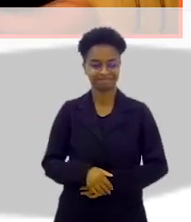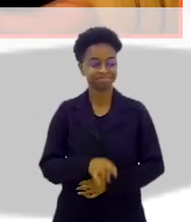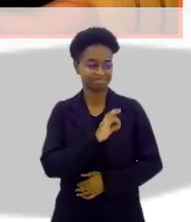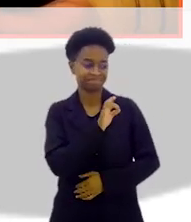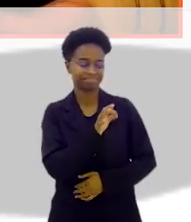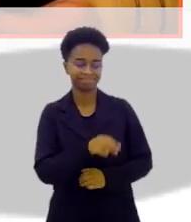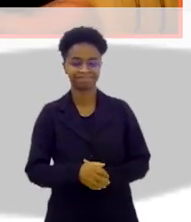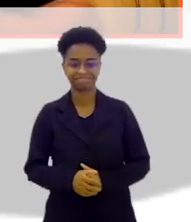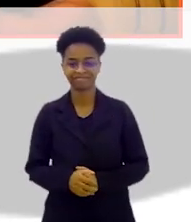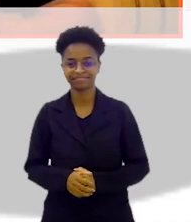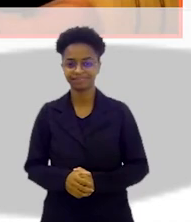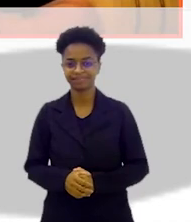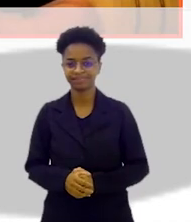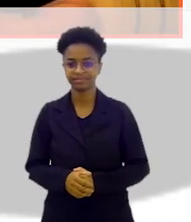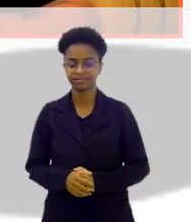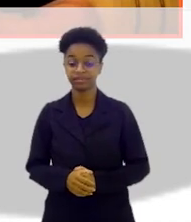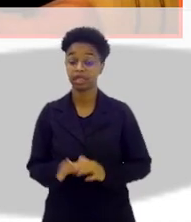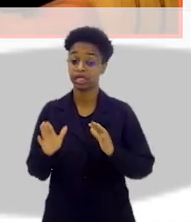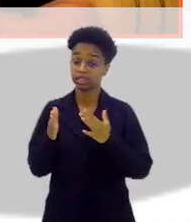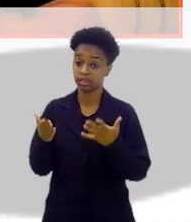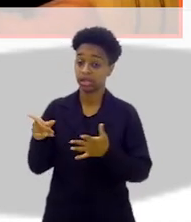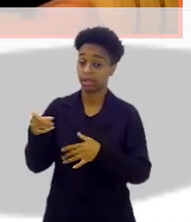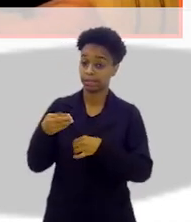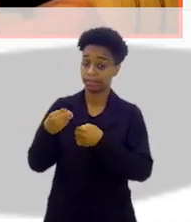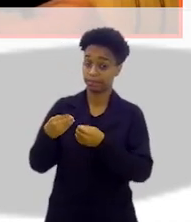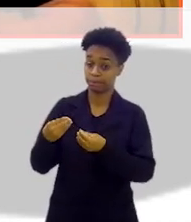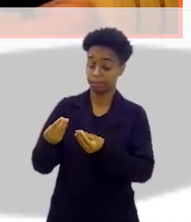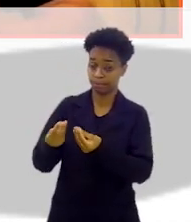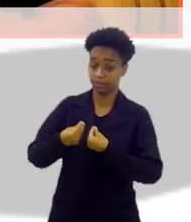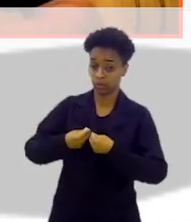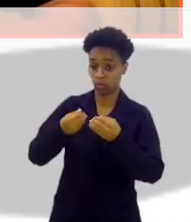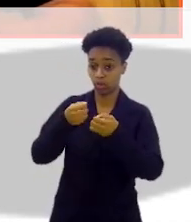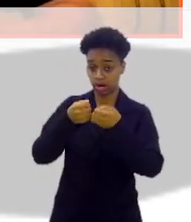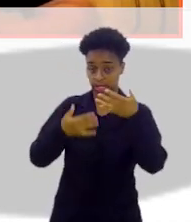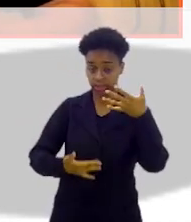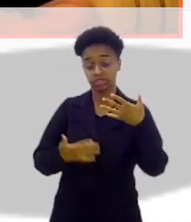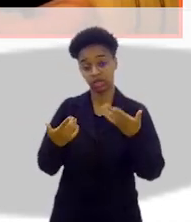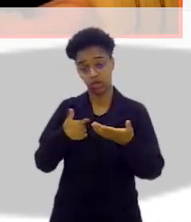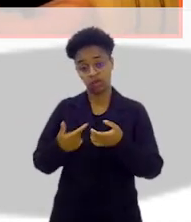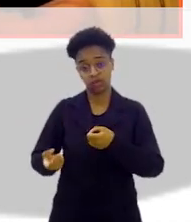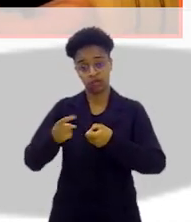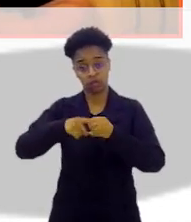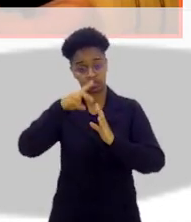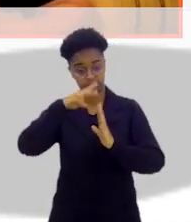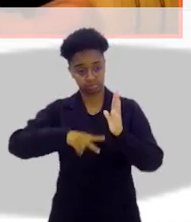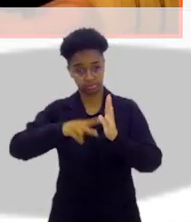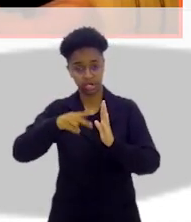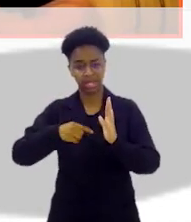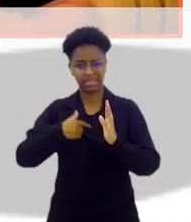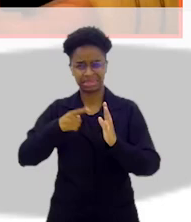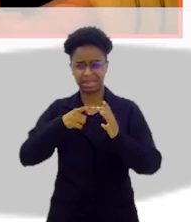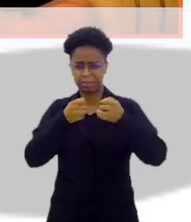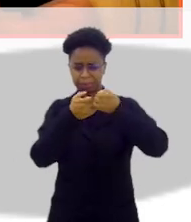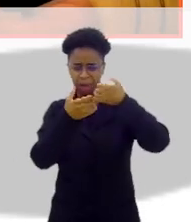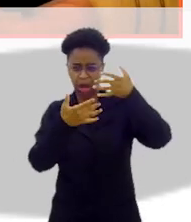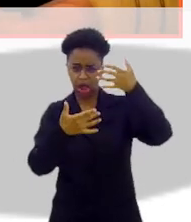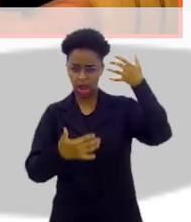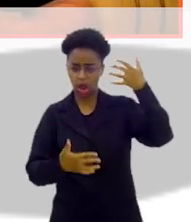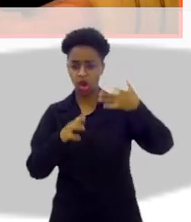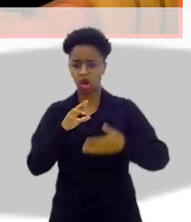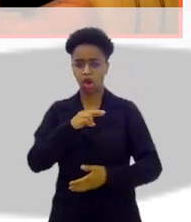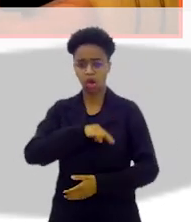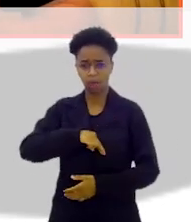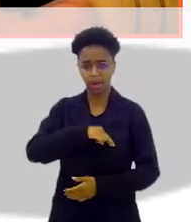Porque, exatamente, exatamente. Então ela me passou essa lista, e então voltando a ela, eu estou vendo aqui, são